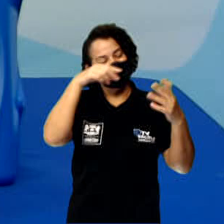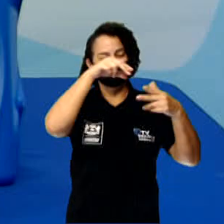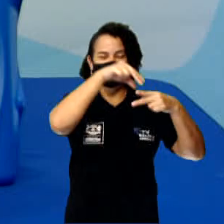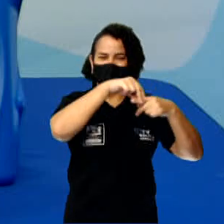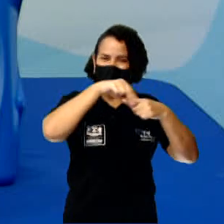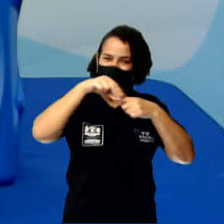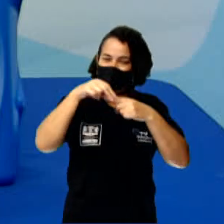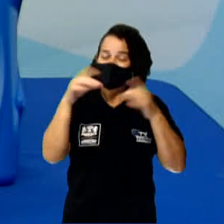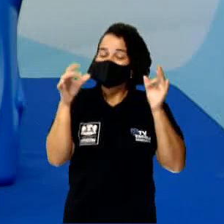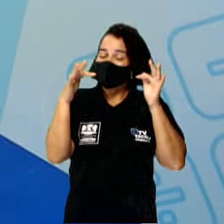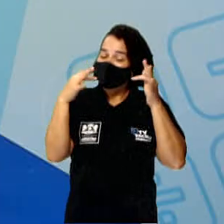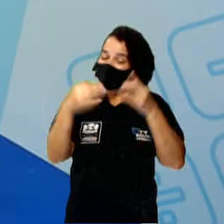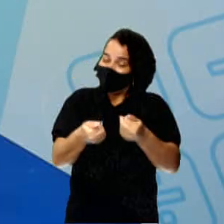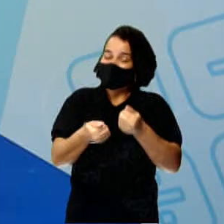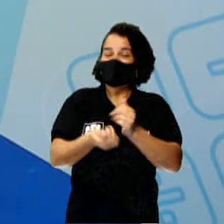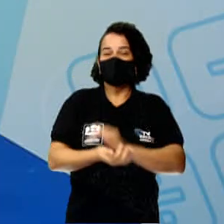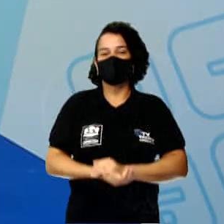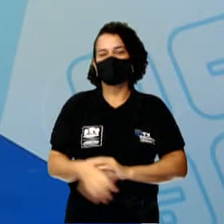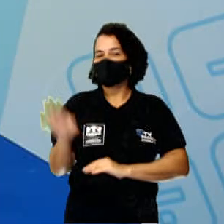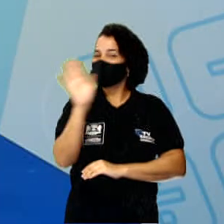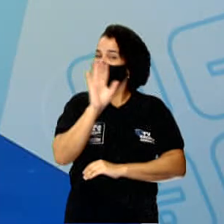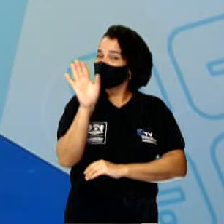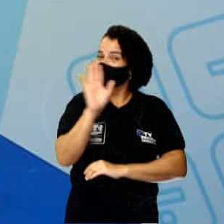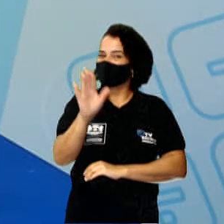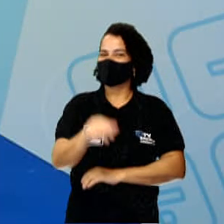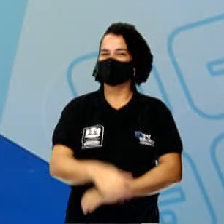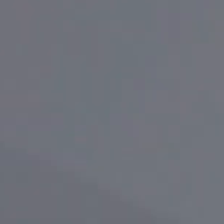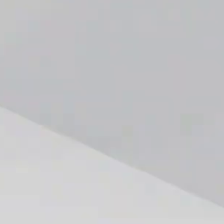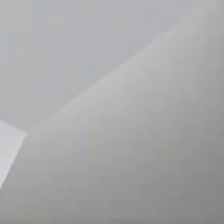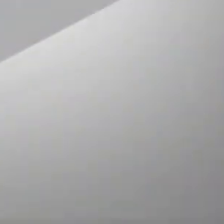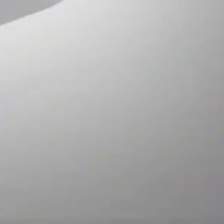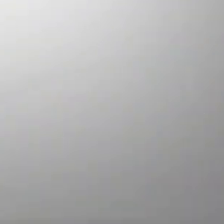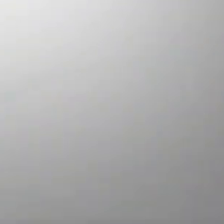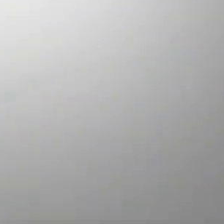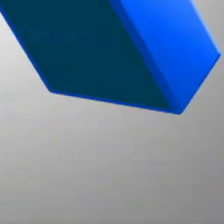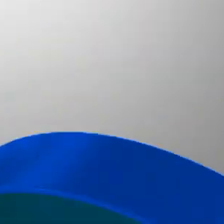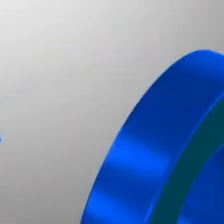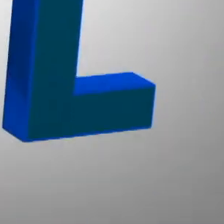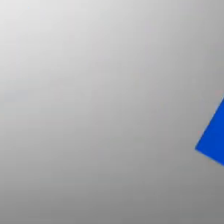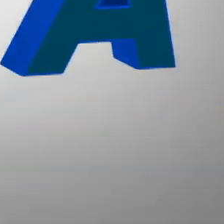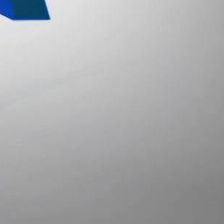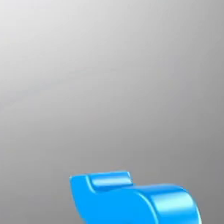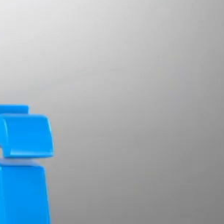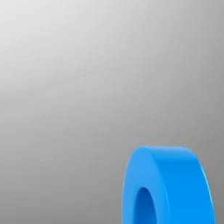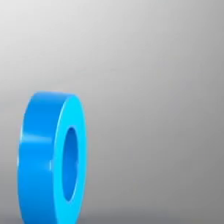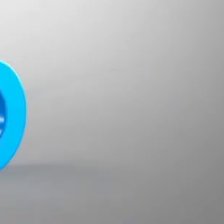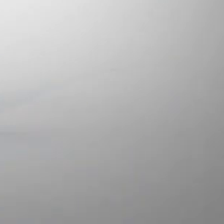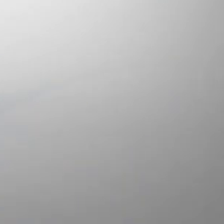chega ao fim. Até mais!